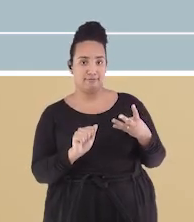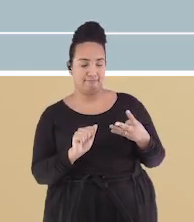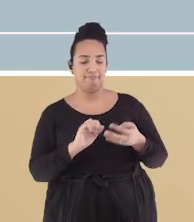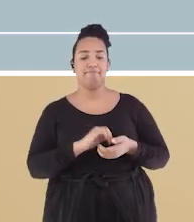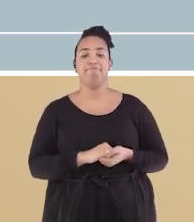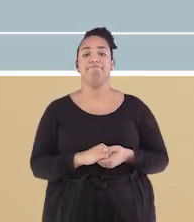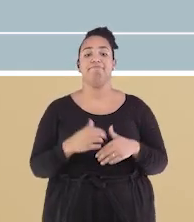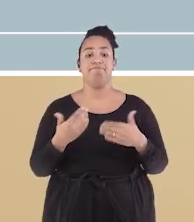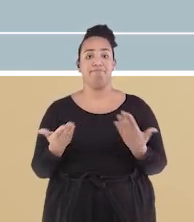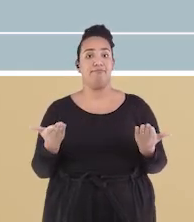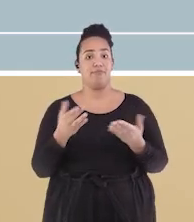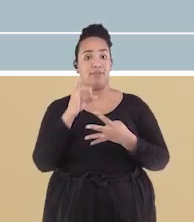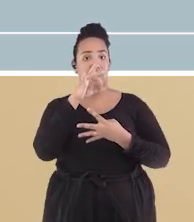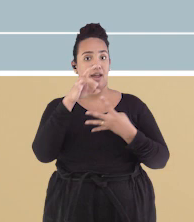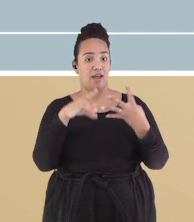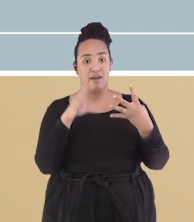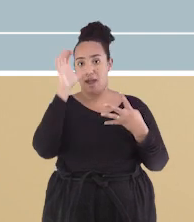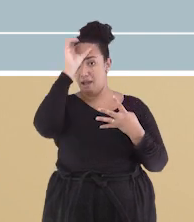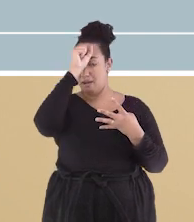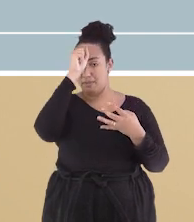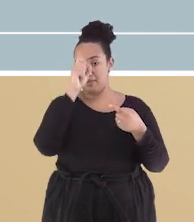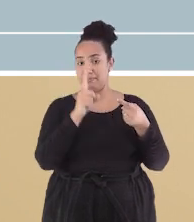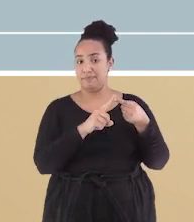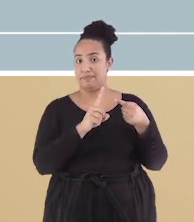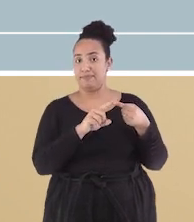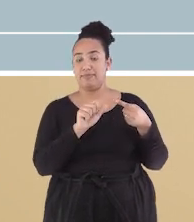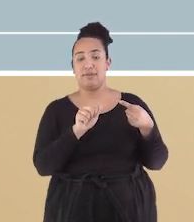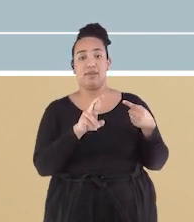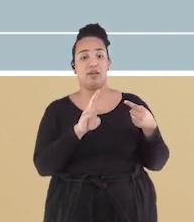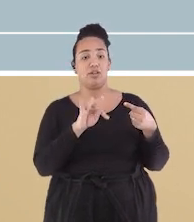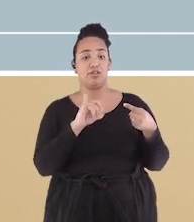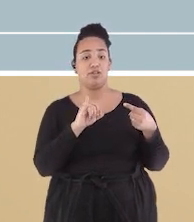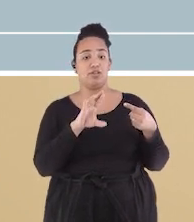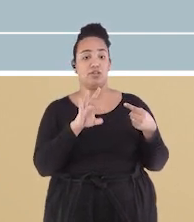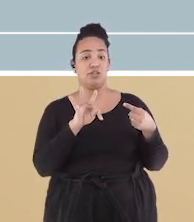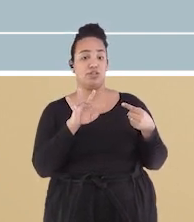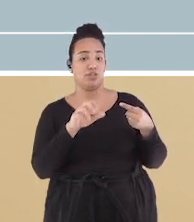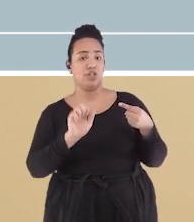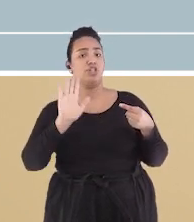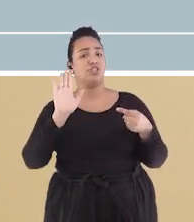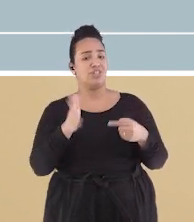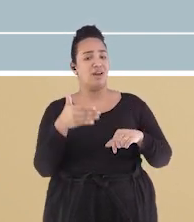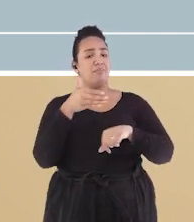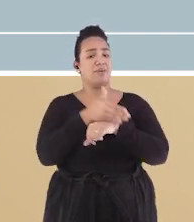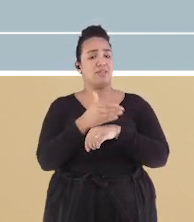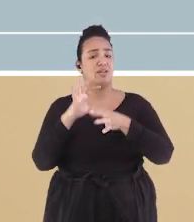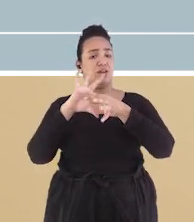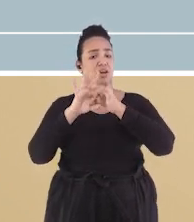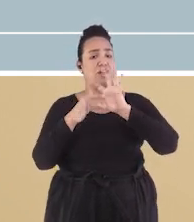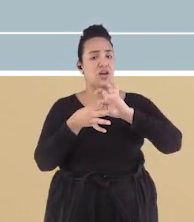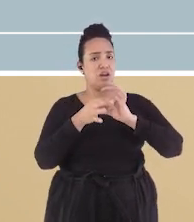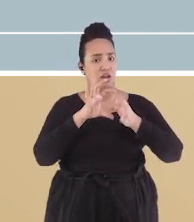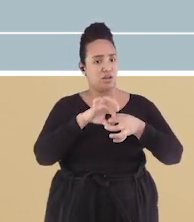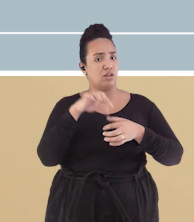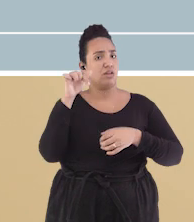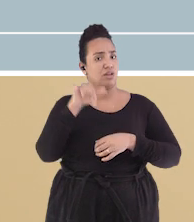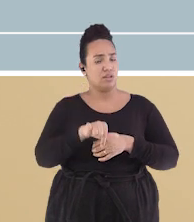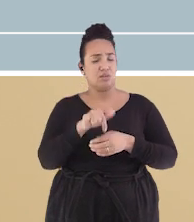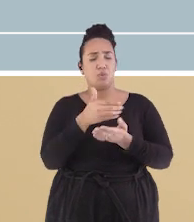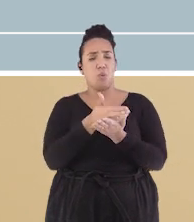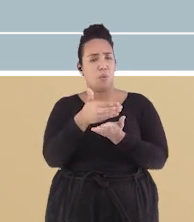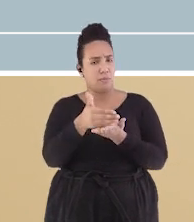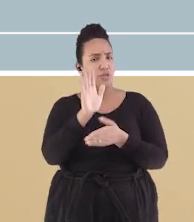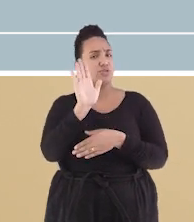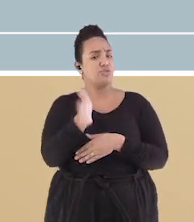está presente nos Jogos Olímpicos desde a primeira edição. Ela é praticada por homens e mulheres.